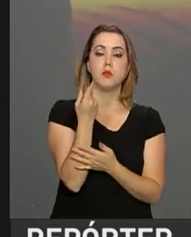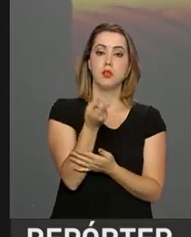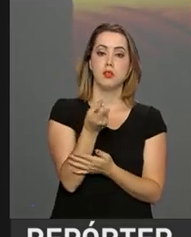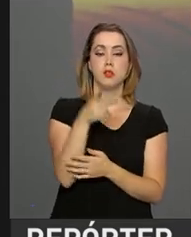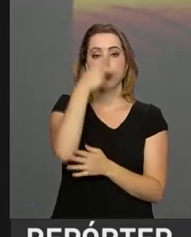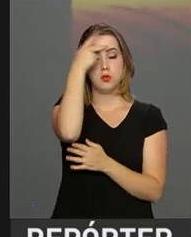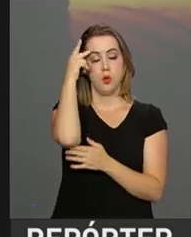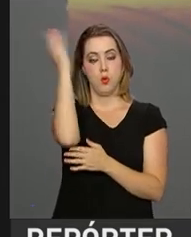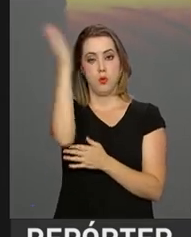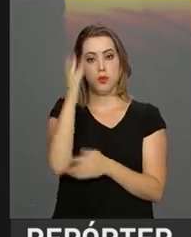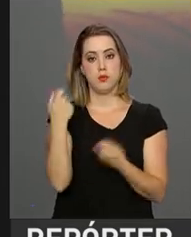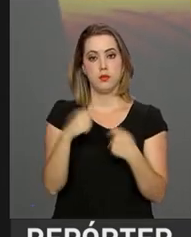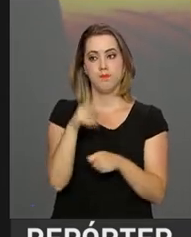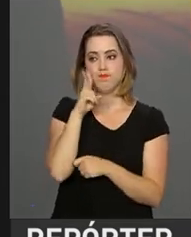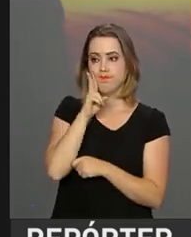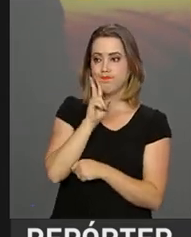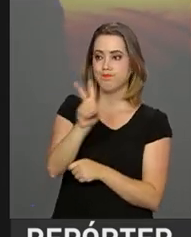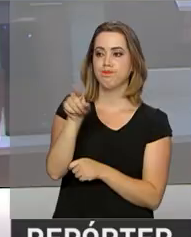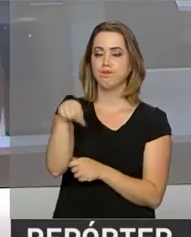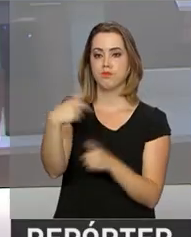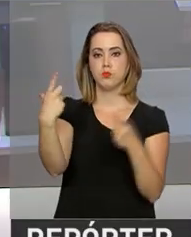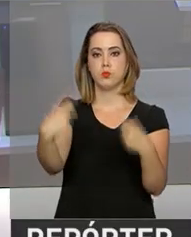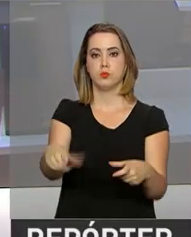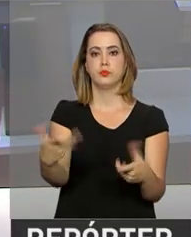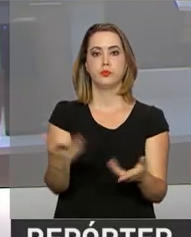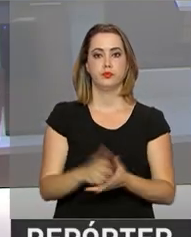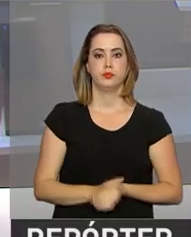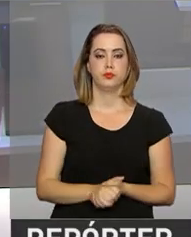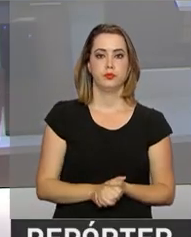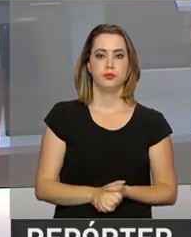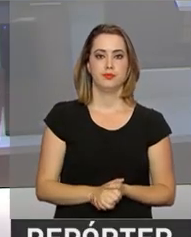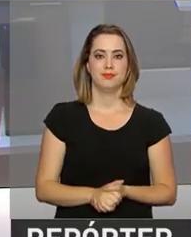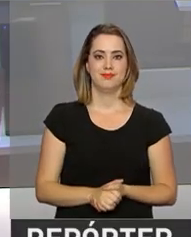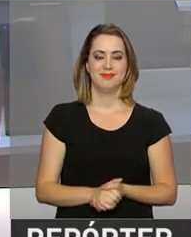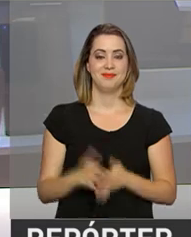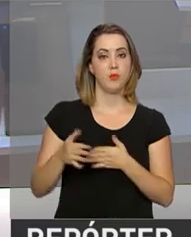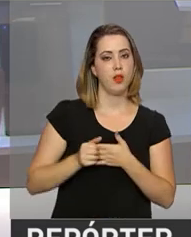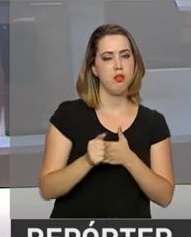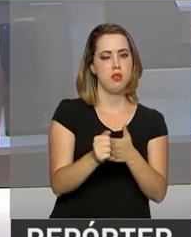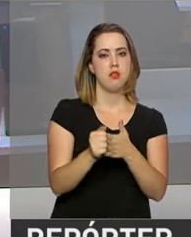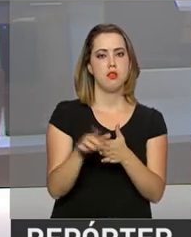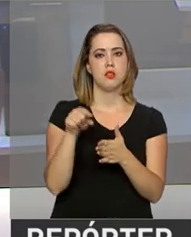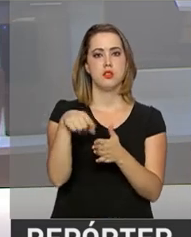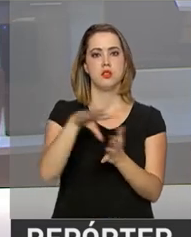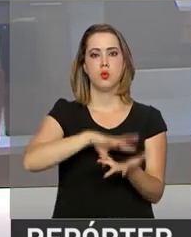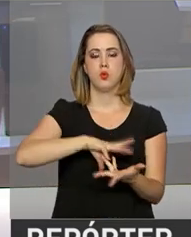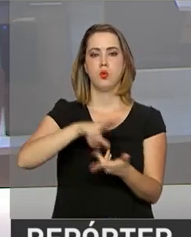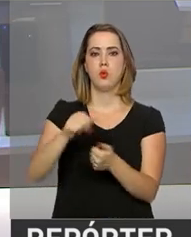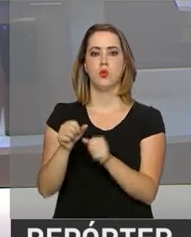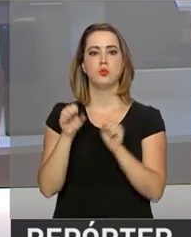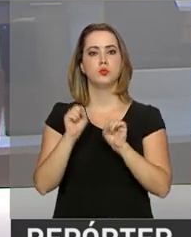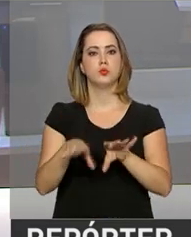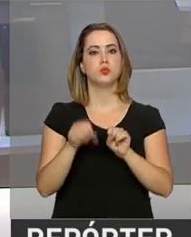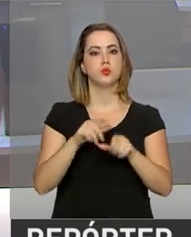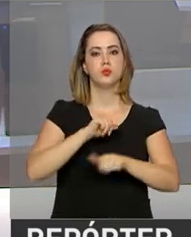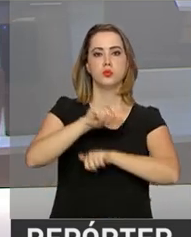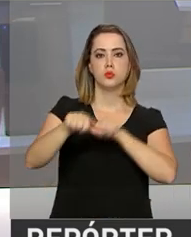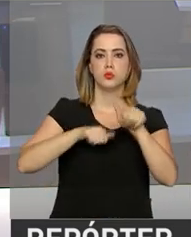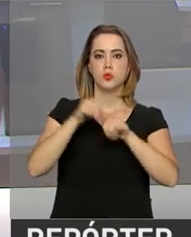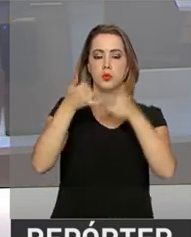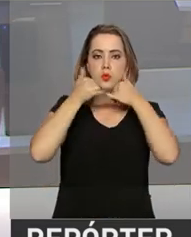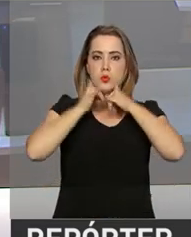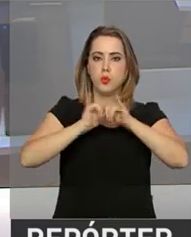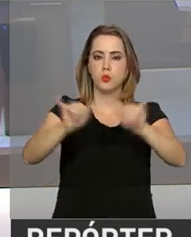precisa olhar esse esse mercado seguir a tendência mundial de educação as mudanças anunciadas pelo